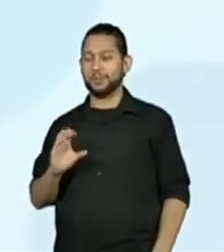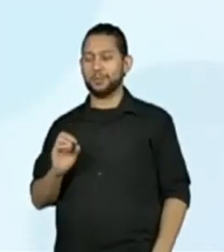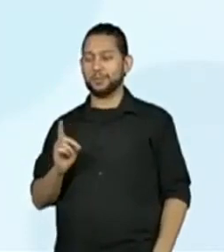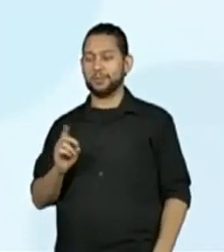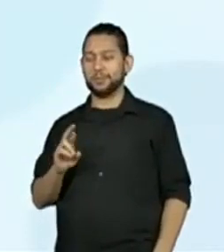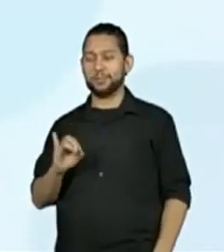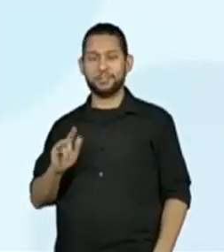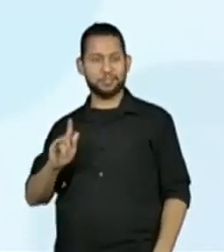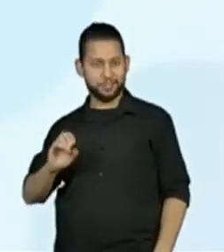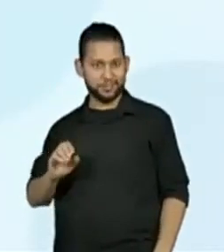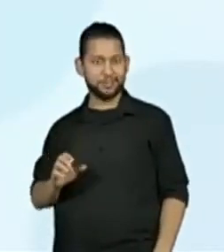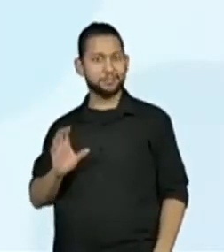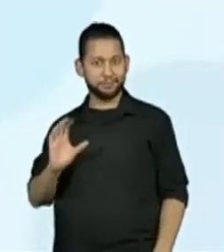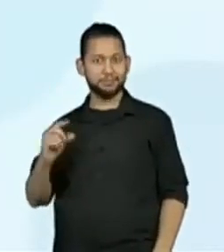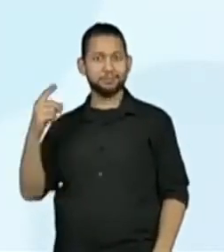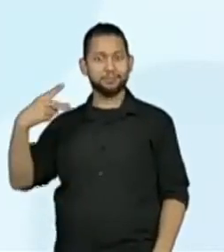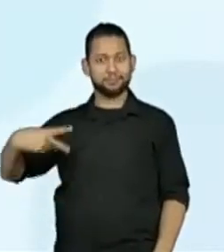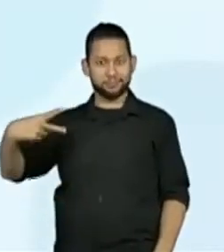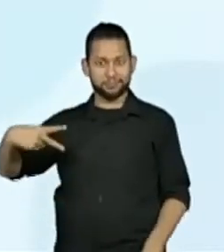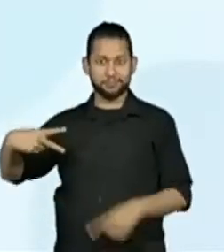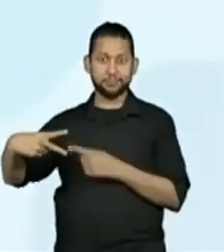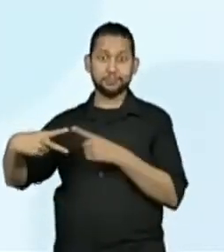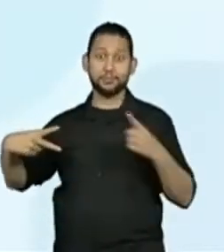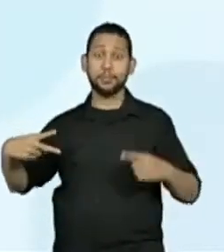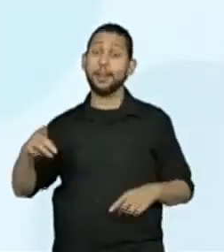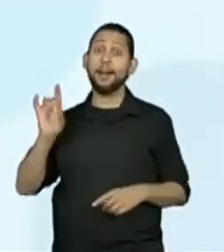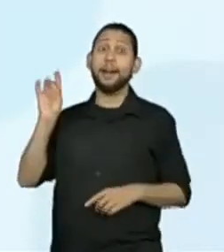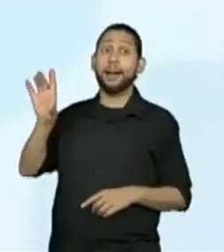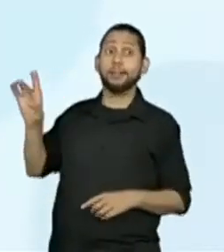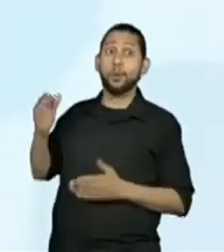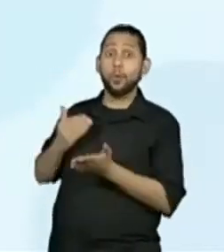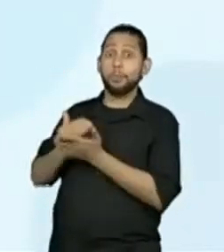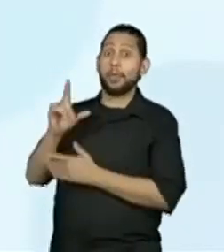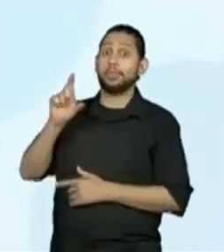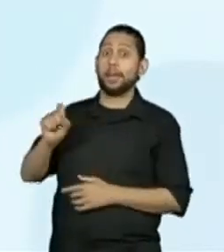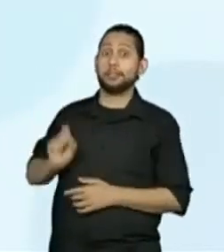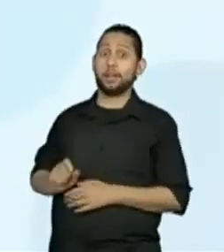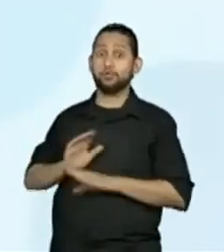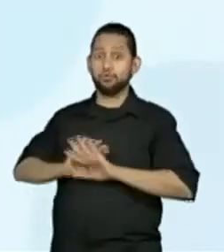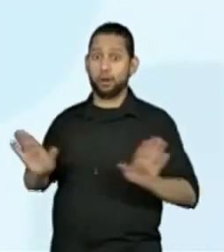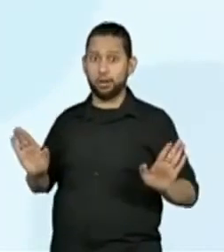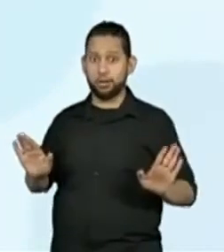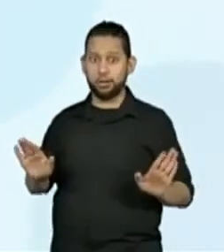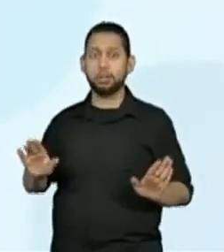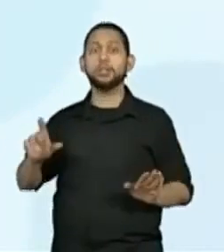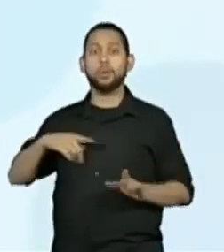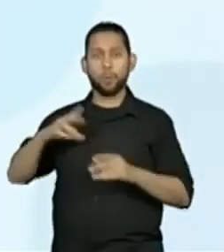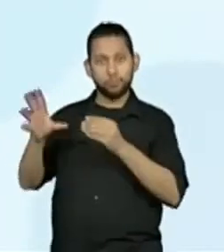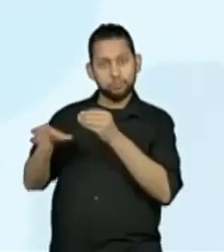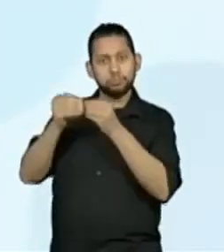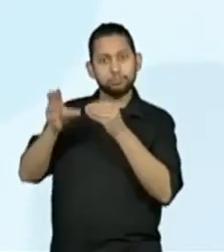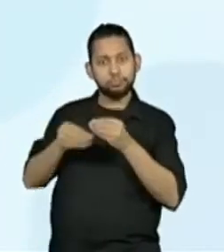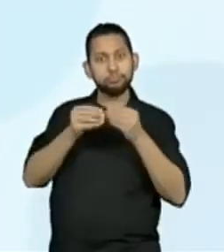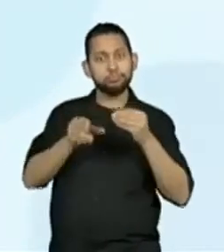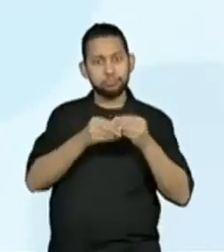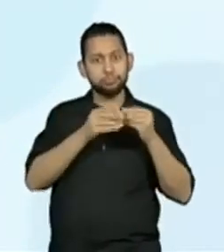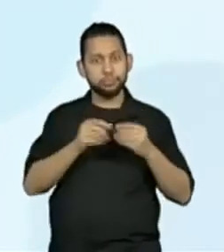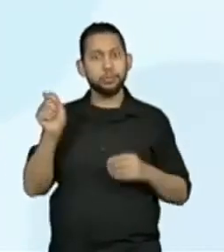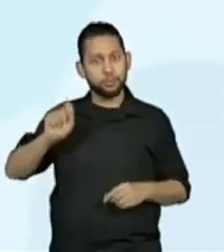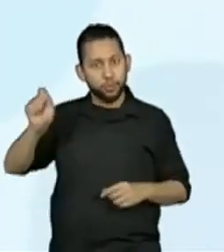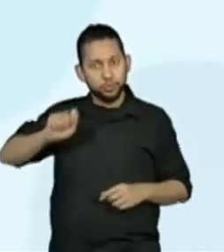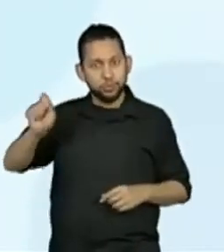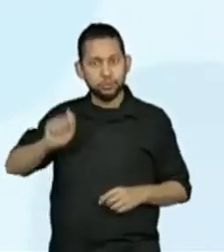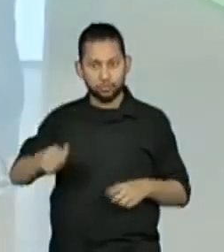Rodrigo. Lembrando que a gente vai começar com 10 pontos cada um, sim, certo? Então, conforme a gente for ganhando os pontos, eu vou anotando. Tá